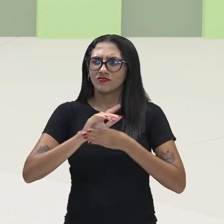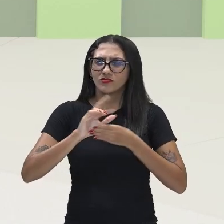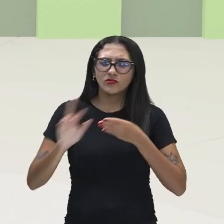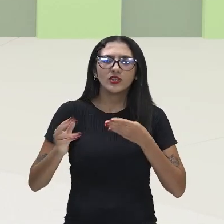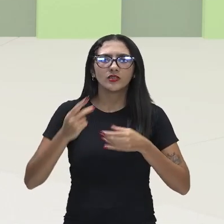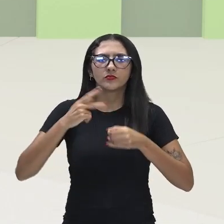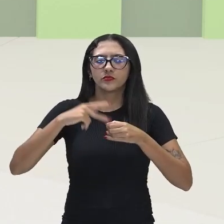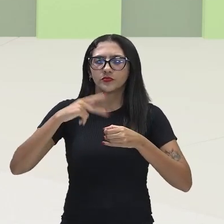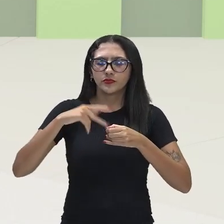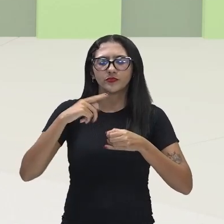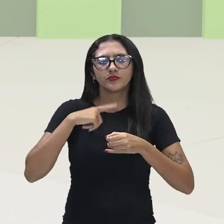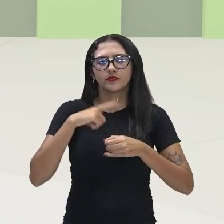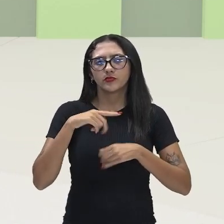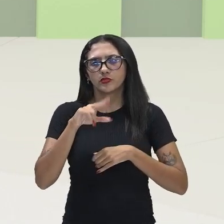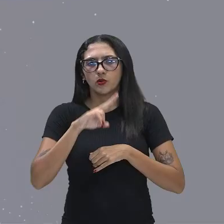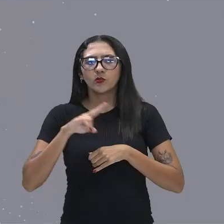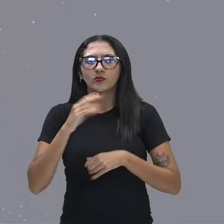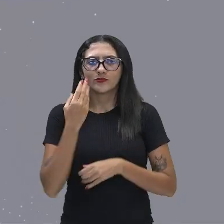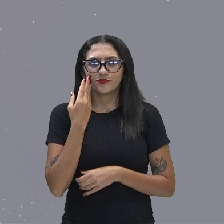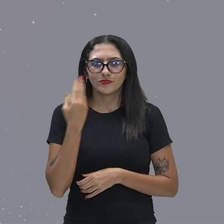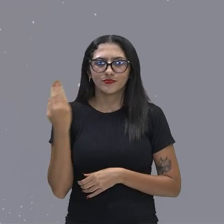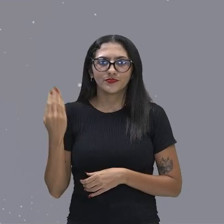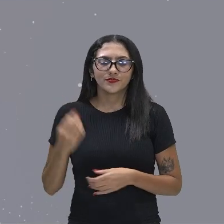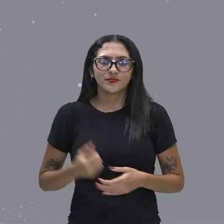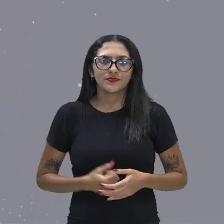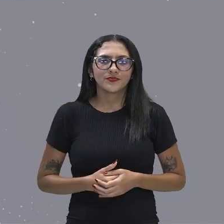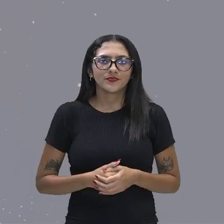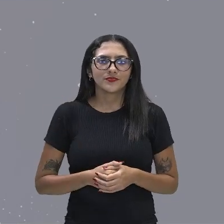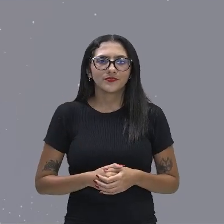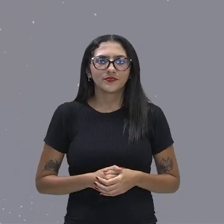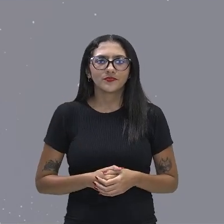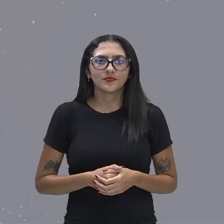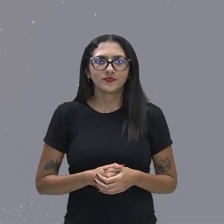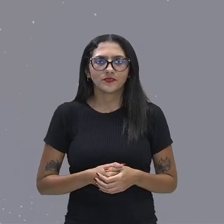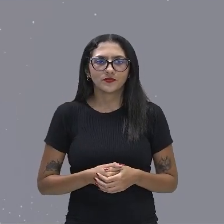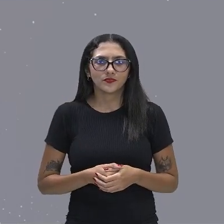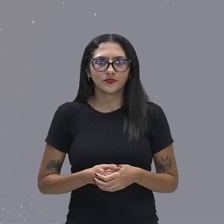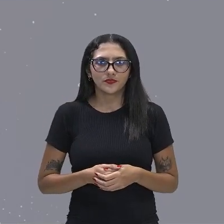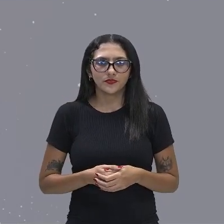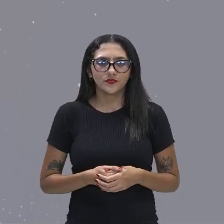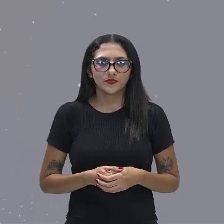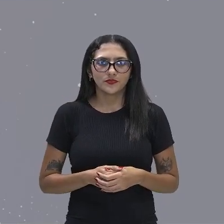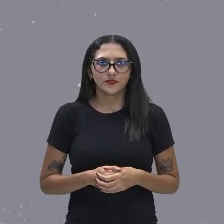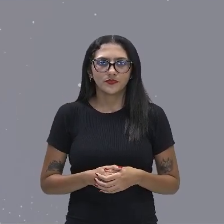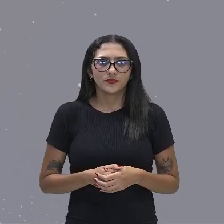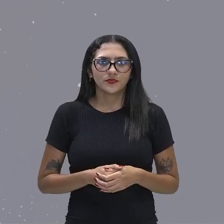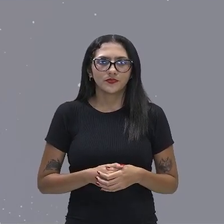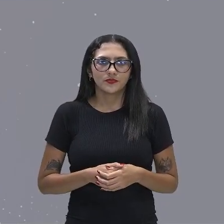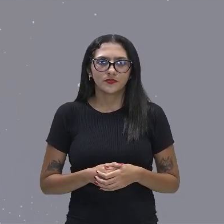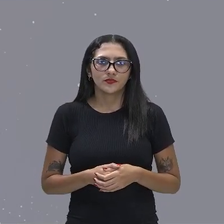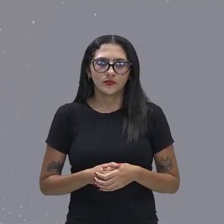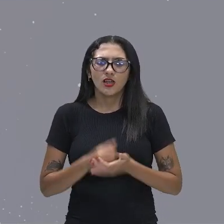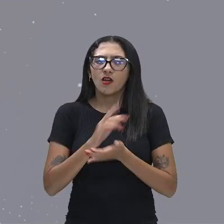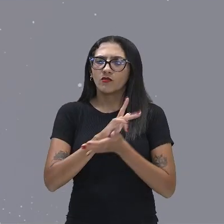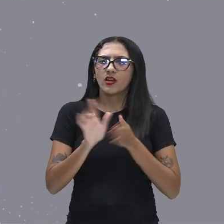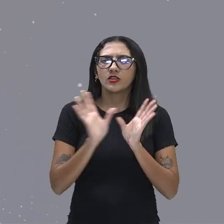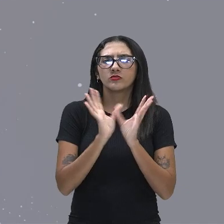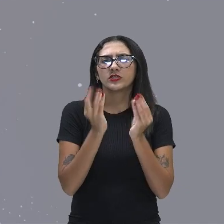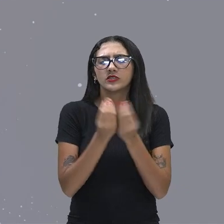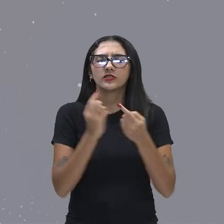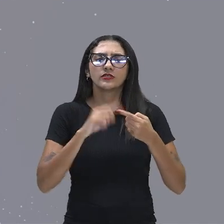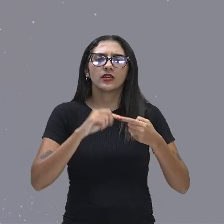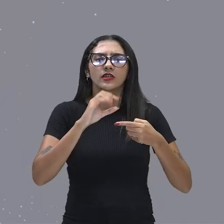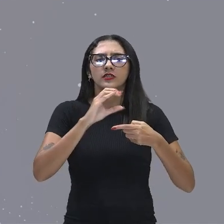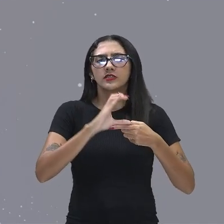fósseis, vejam aí na sua tela, tá? Em que eles, tanto o dióxido de carbono, CO2,